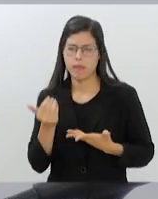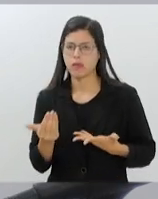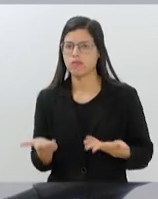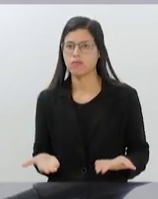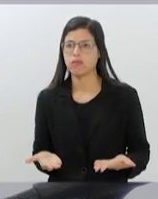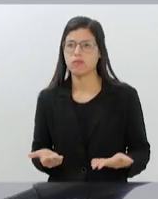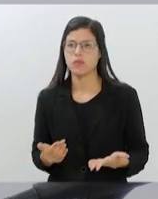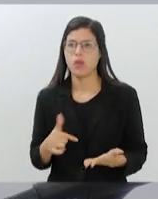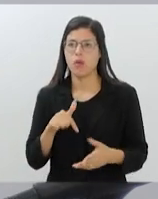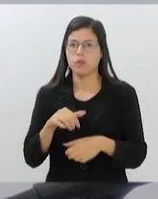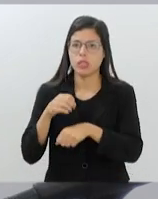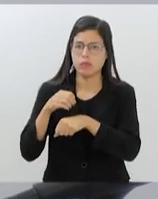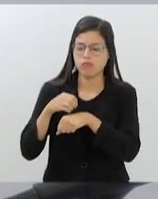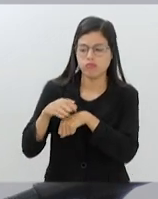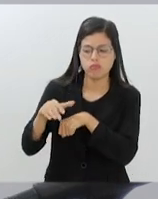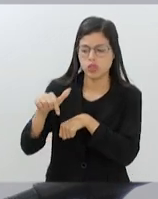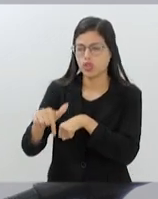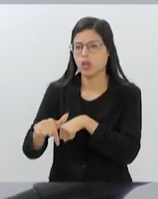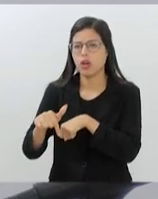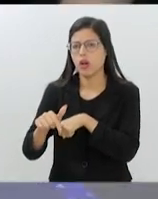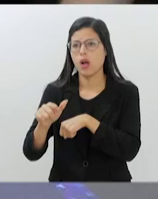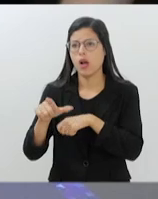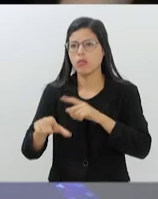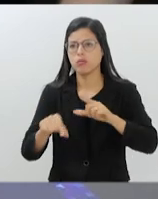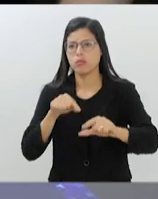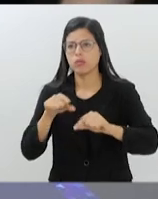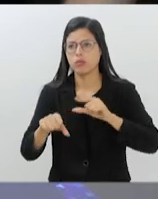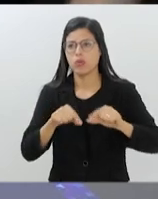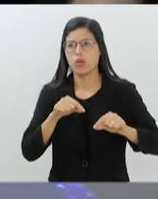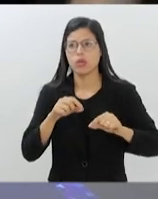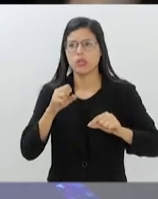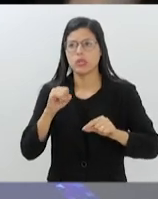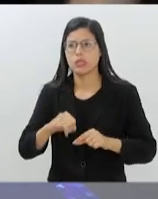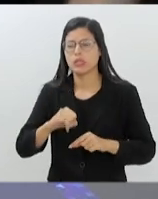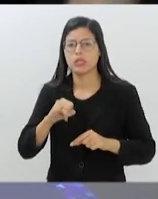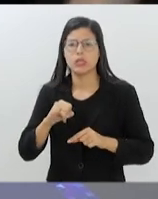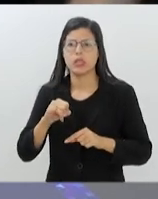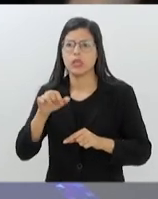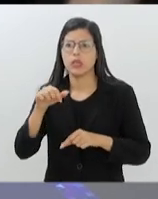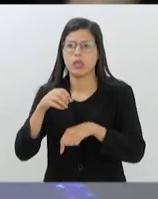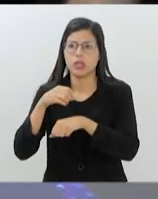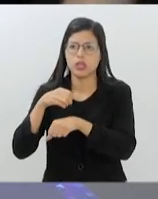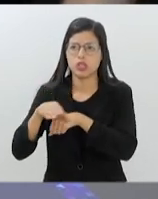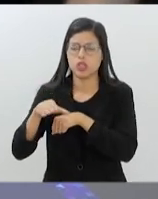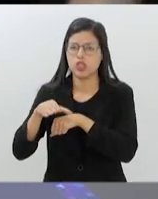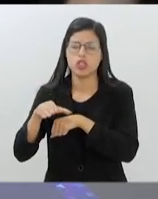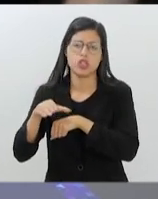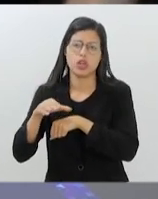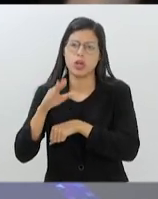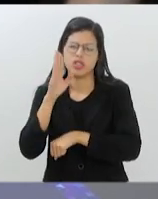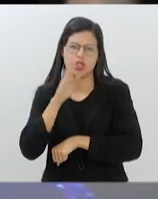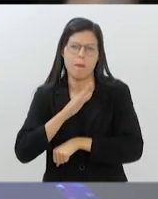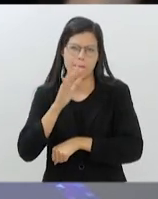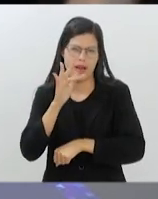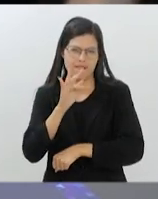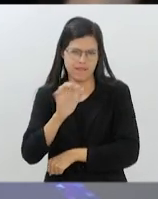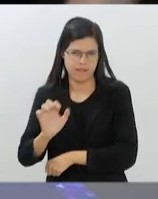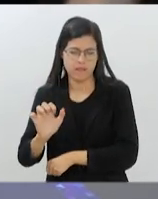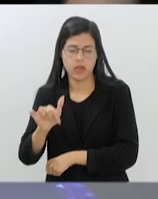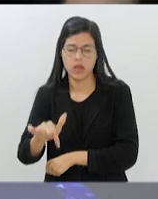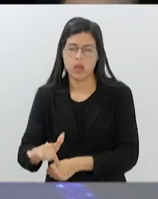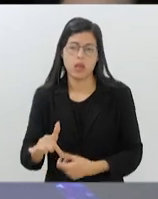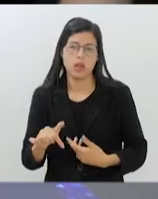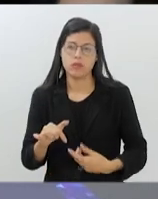senhor indica o veículo que o senhor acha que indica se o senhor indica de uma fé é uma coisa se o senhor indica